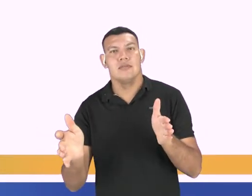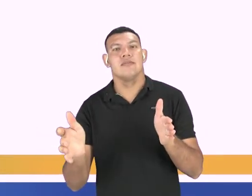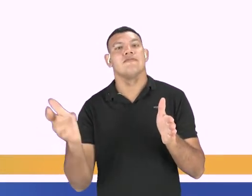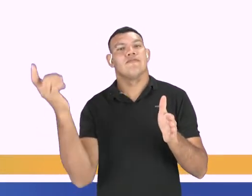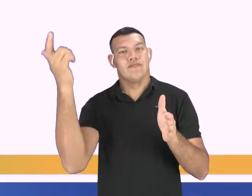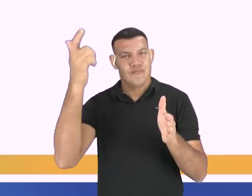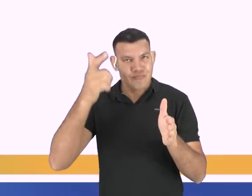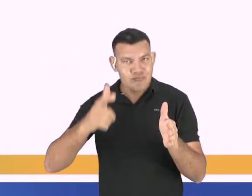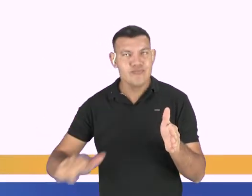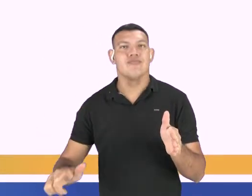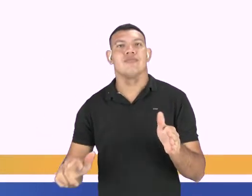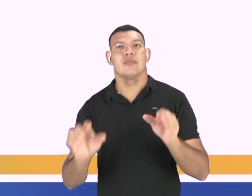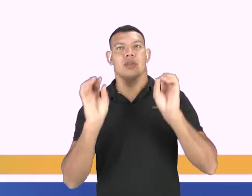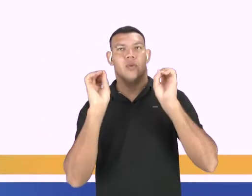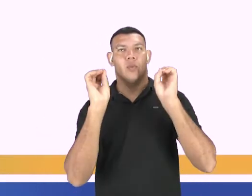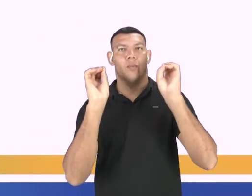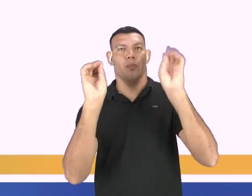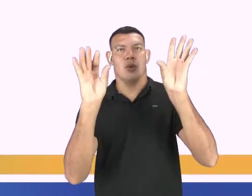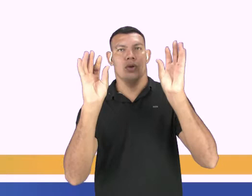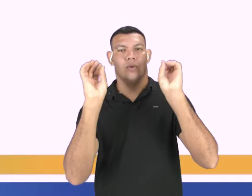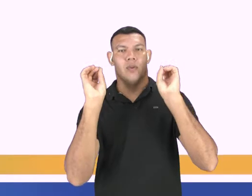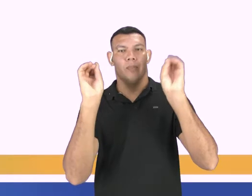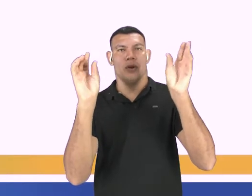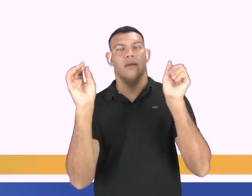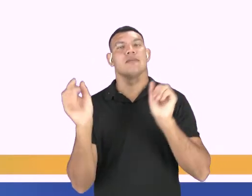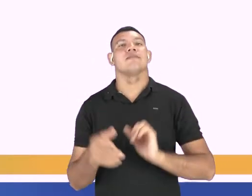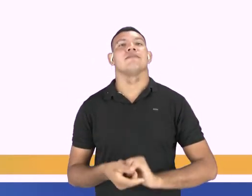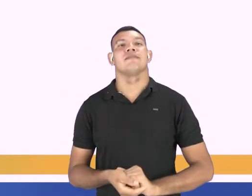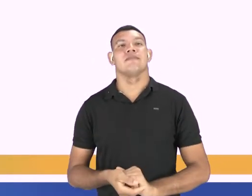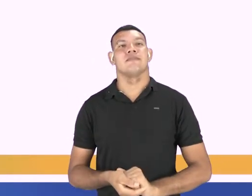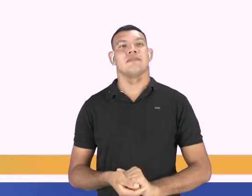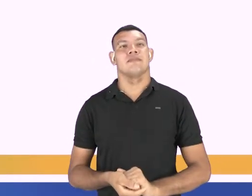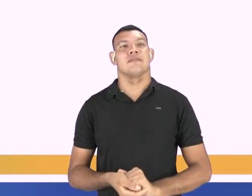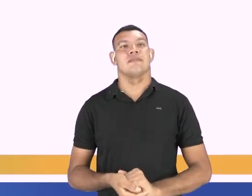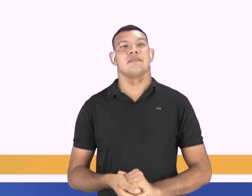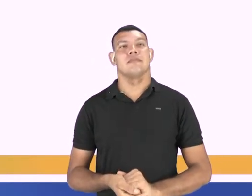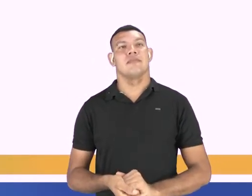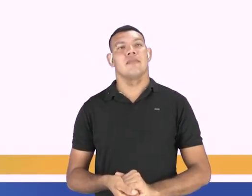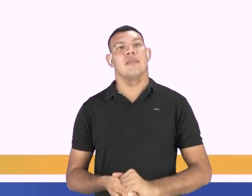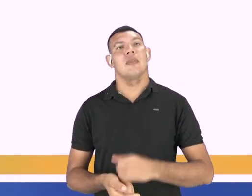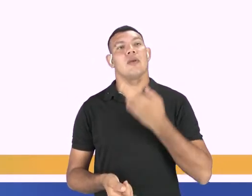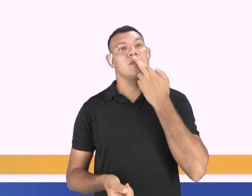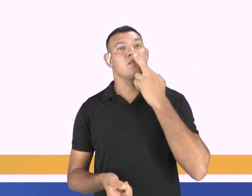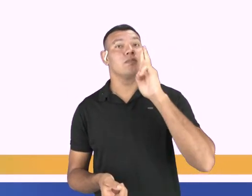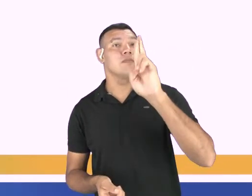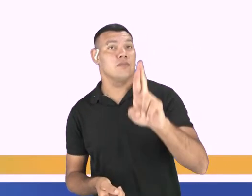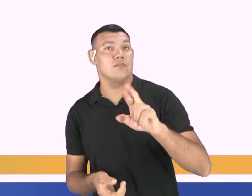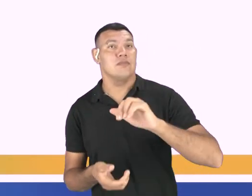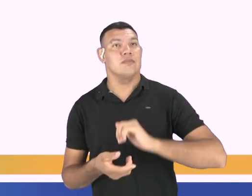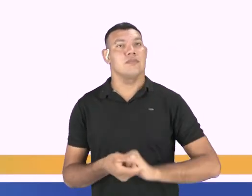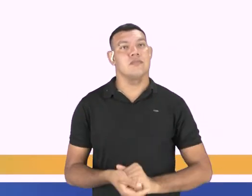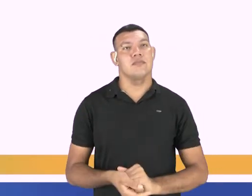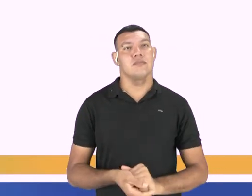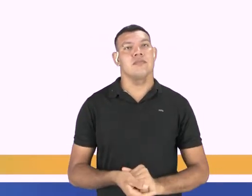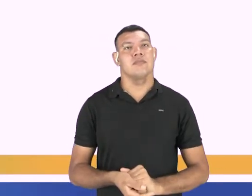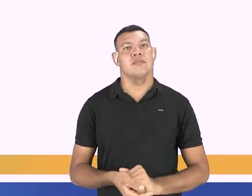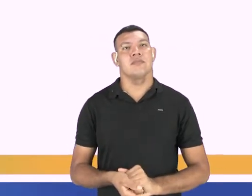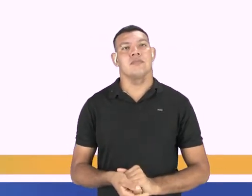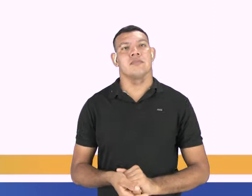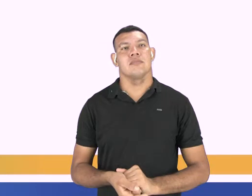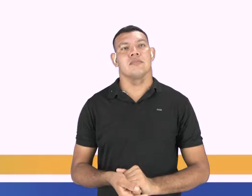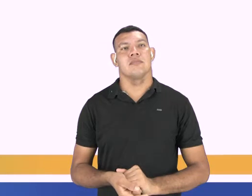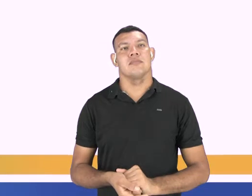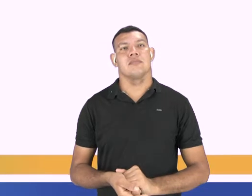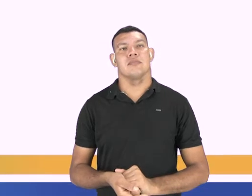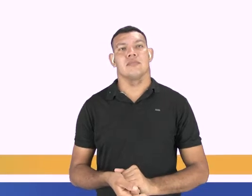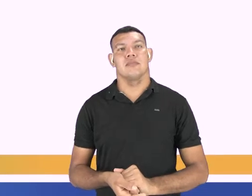voltarão a piscar simultaneamente, ou seja, juntas, né? Vamos então para a nossa resolução. Então, observe aí que